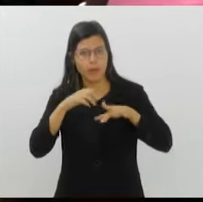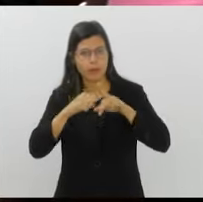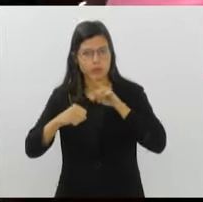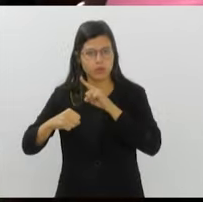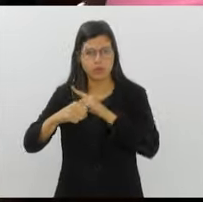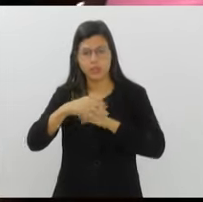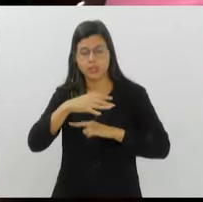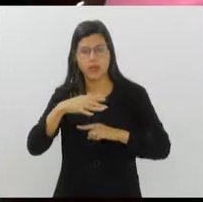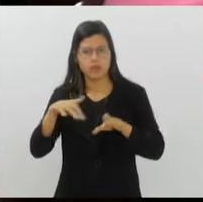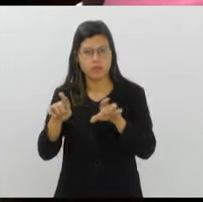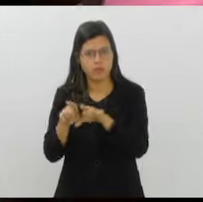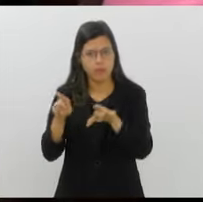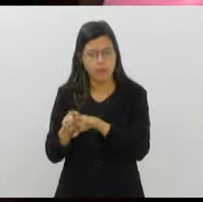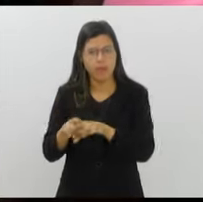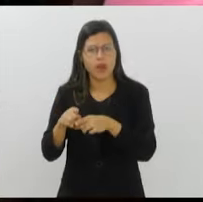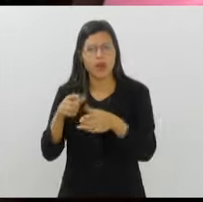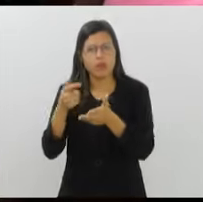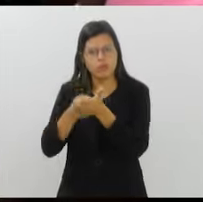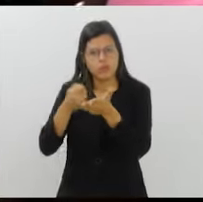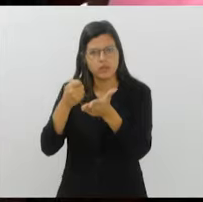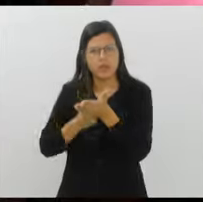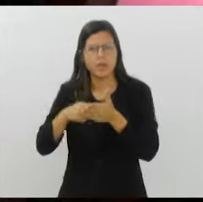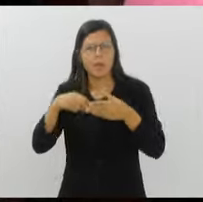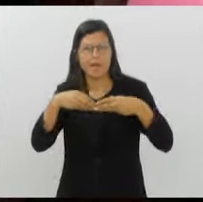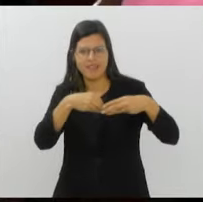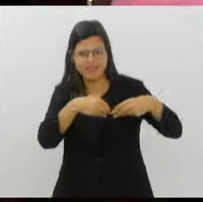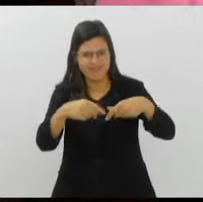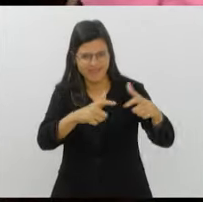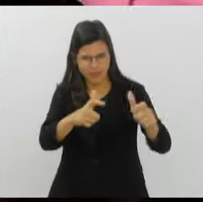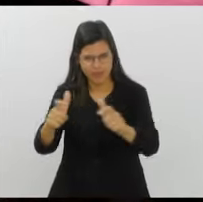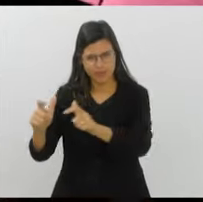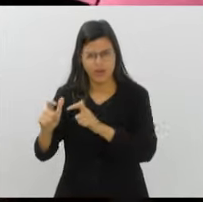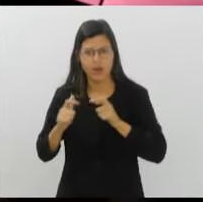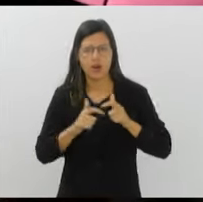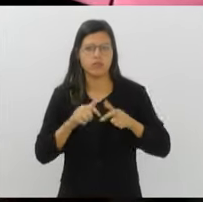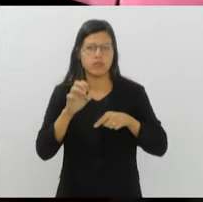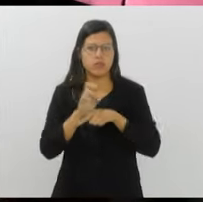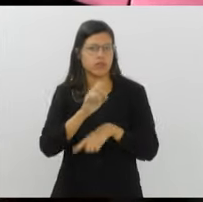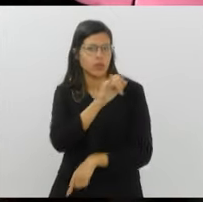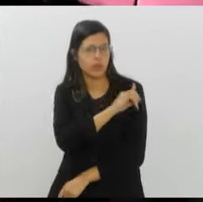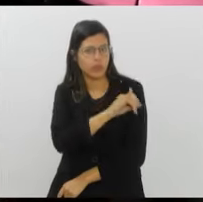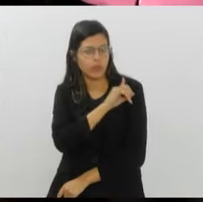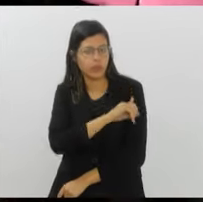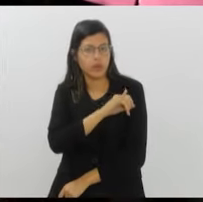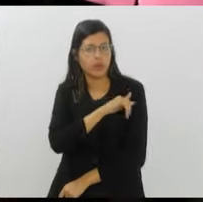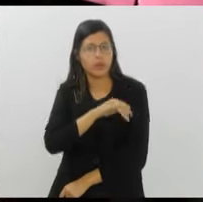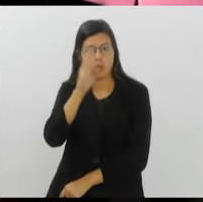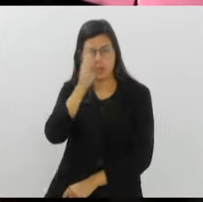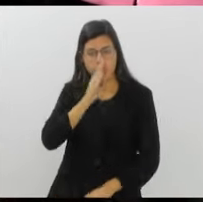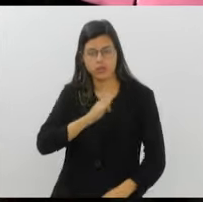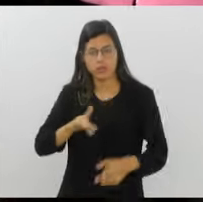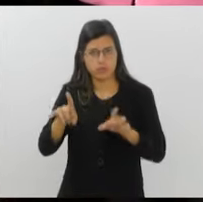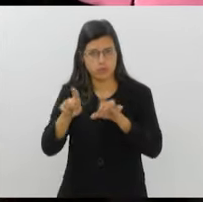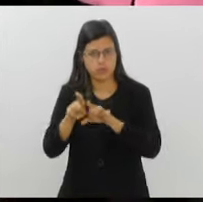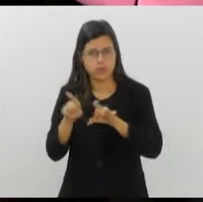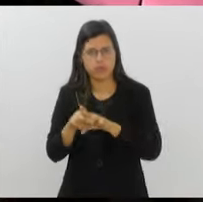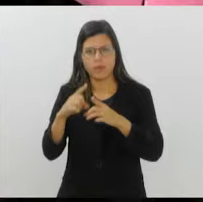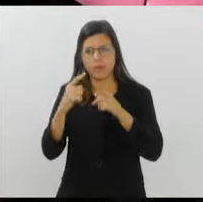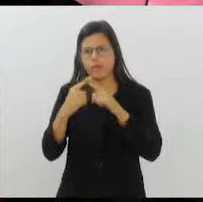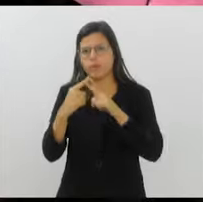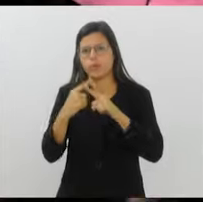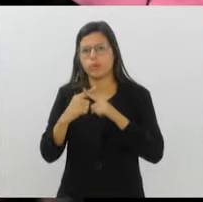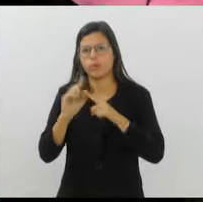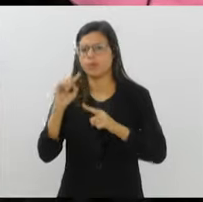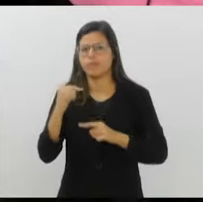de luta pela terra, de luta pela reforma agrária, no estado do Rio de Janeiro e no Brasil, porque nós não